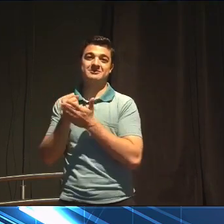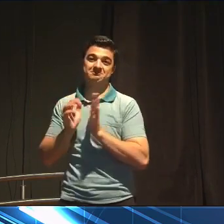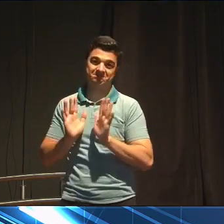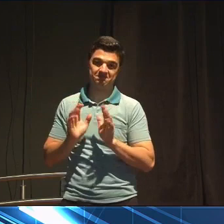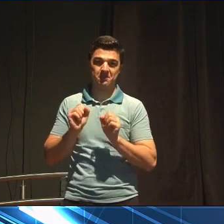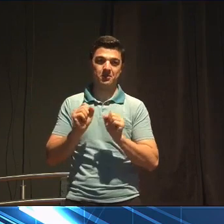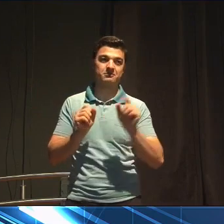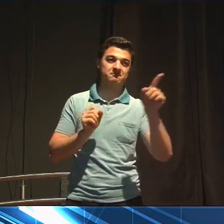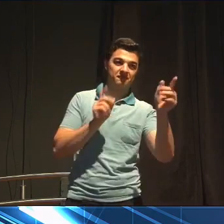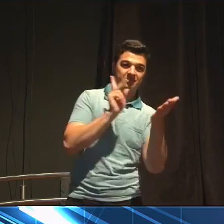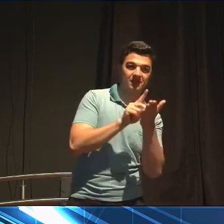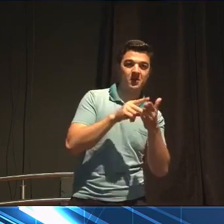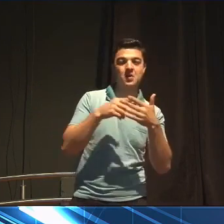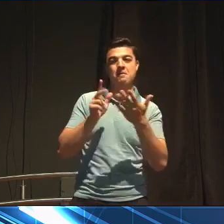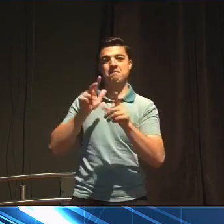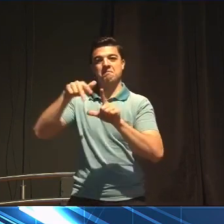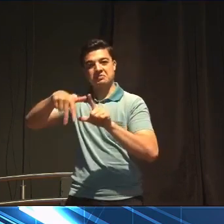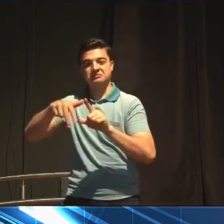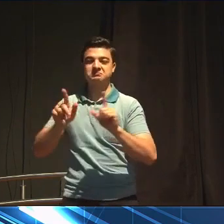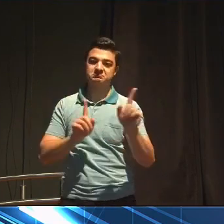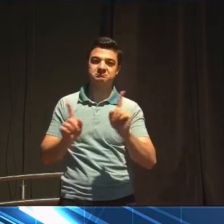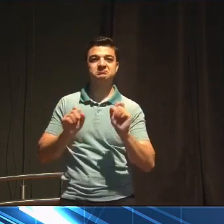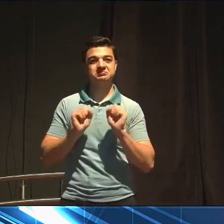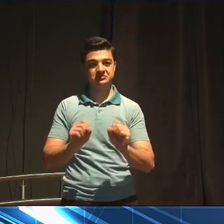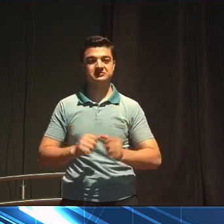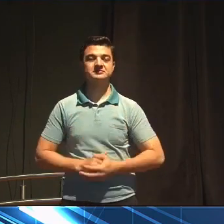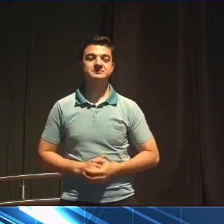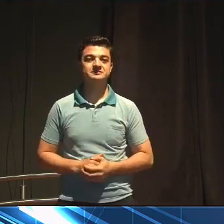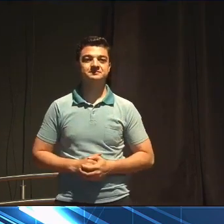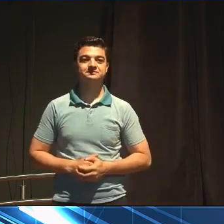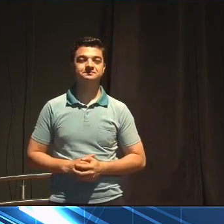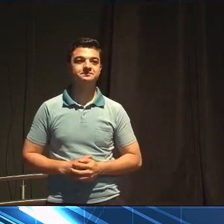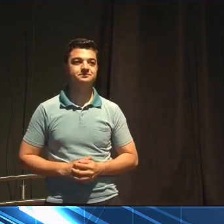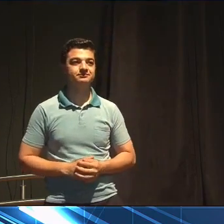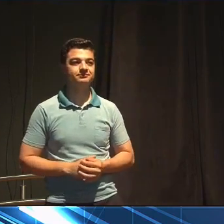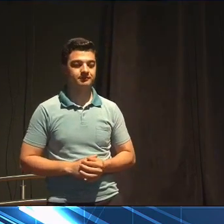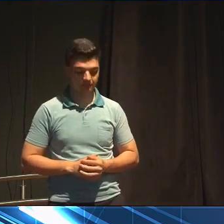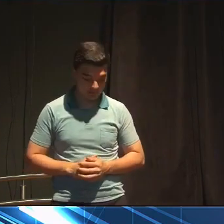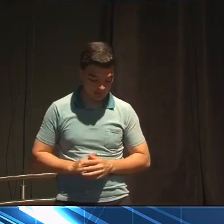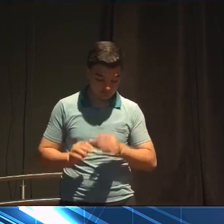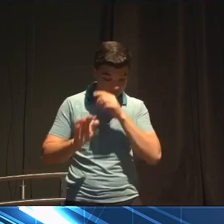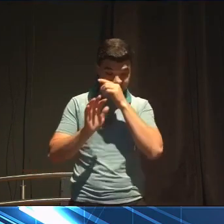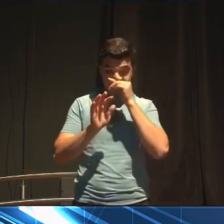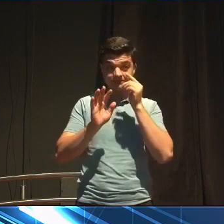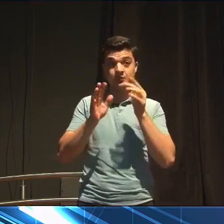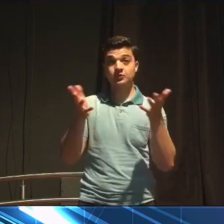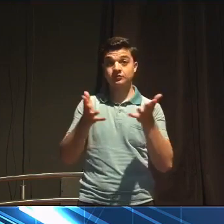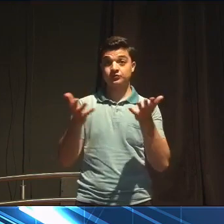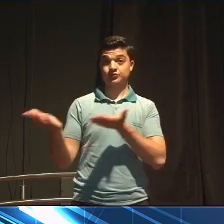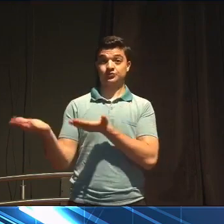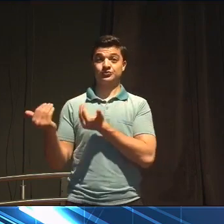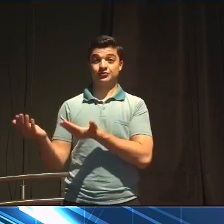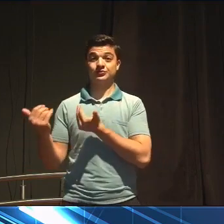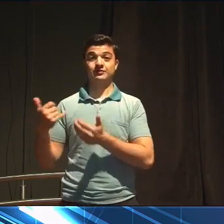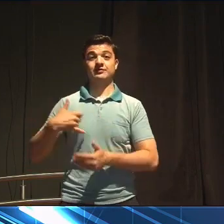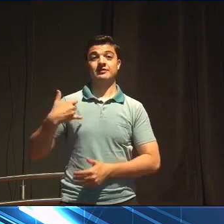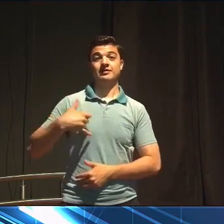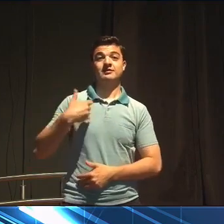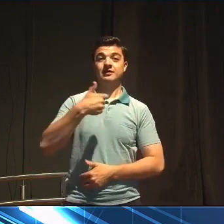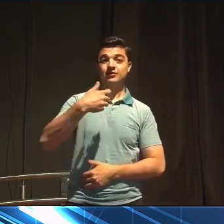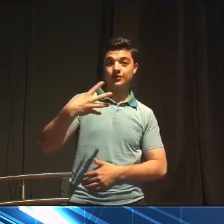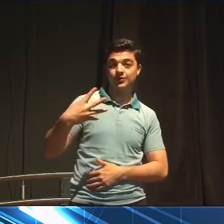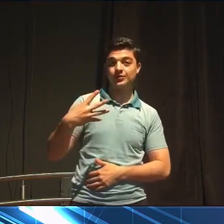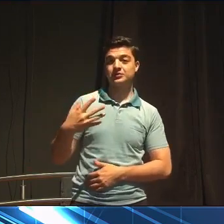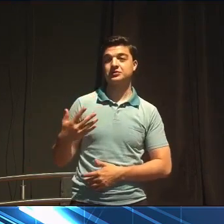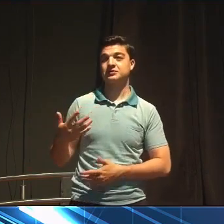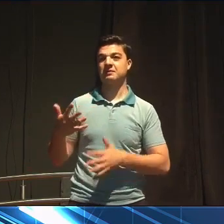É simples, vamos olhar a molecada que tem entre 14 e 8 anos. O que salvou a sanidade mental